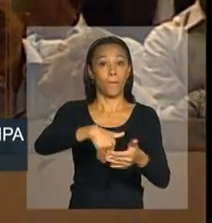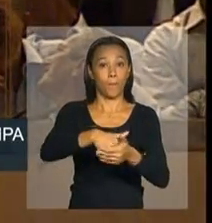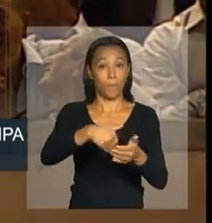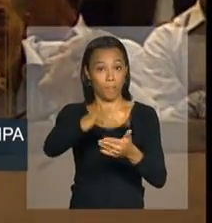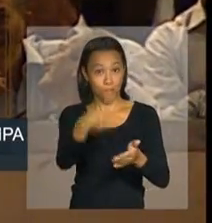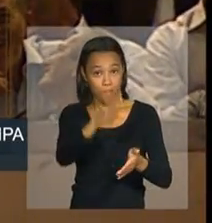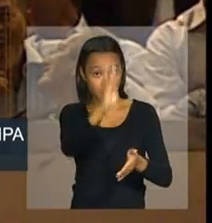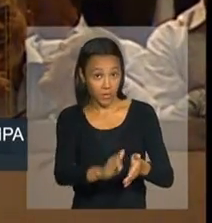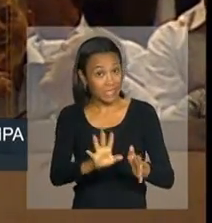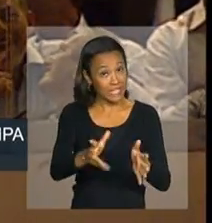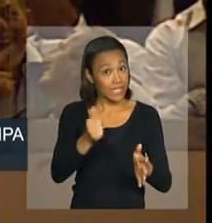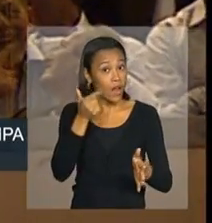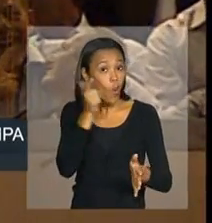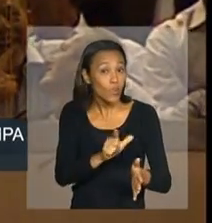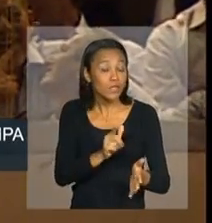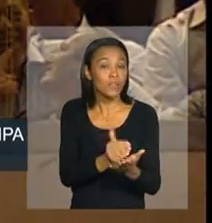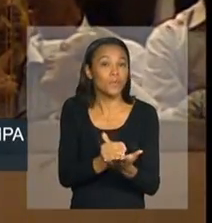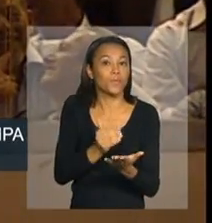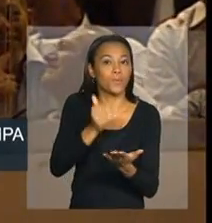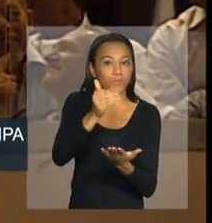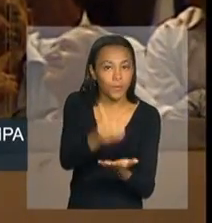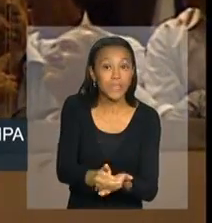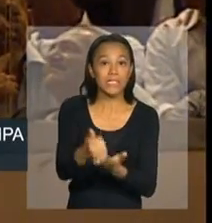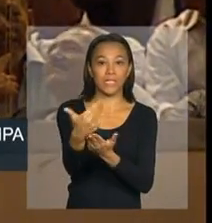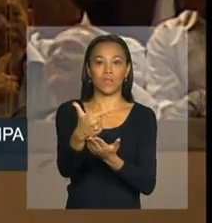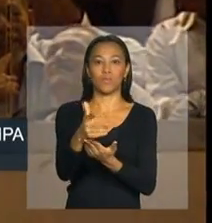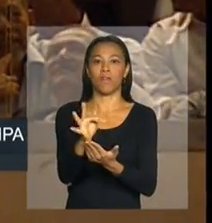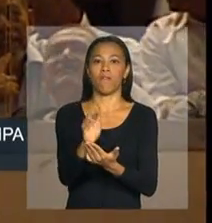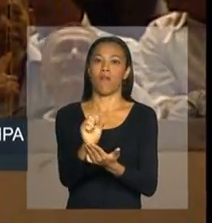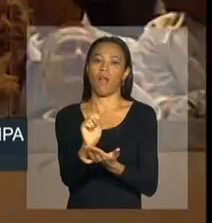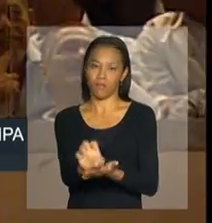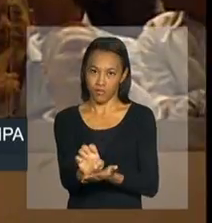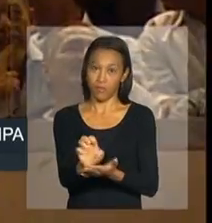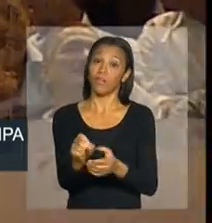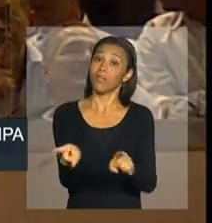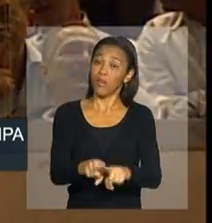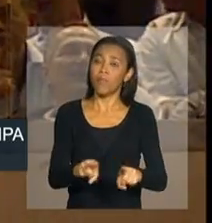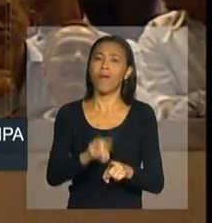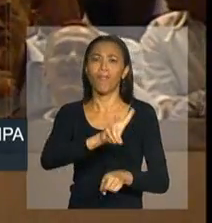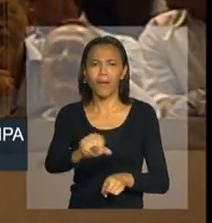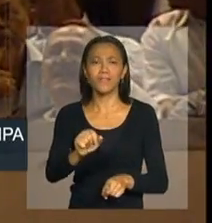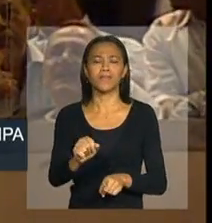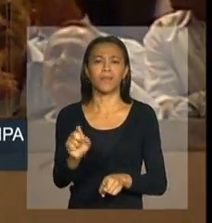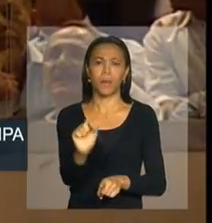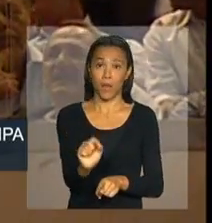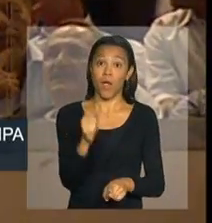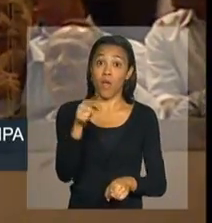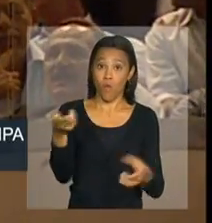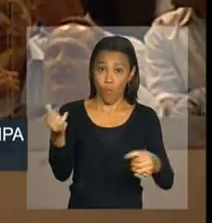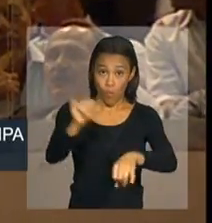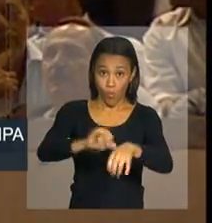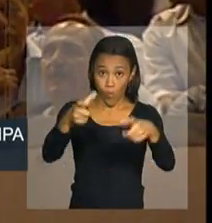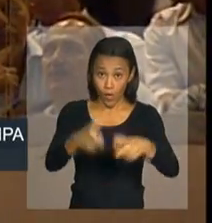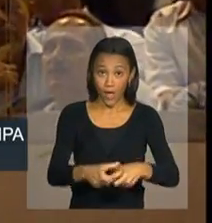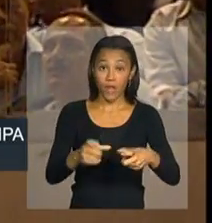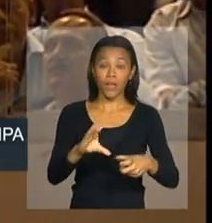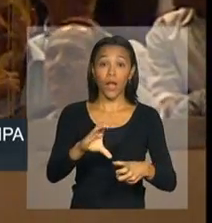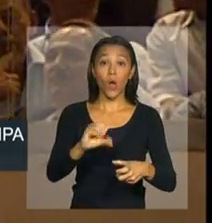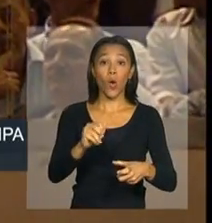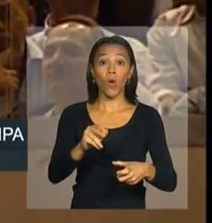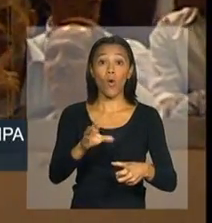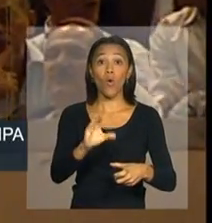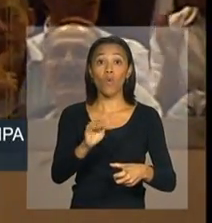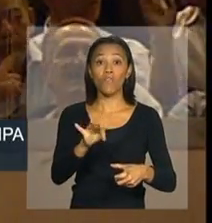outro caso a seleção avance para a segunda fase. Também vai ser uma das sedes da Copa das Confederações